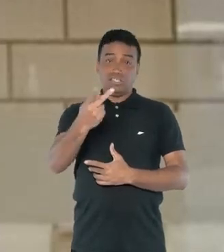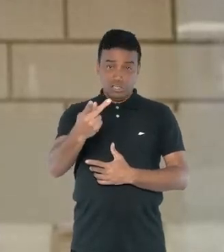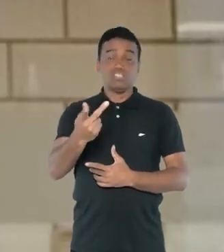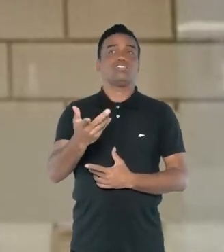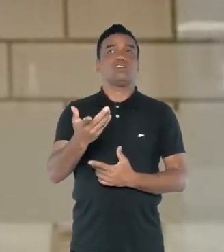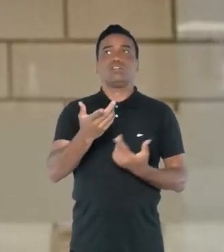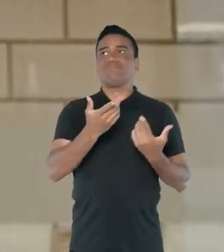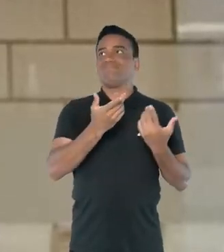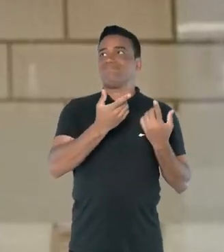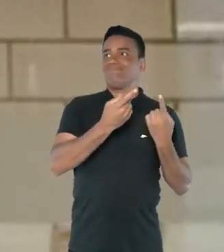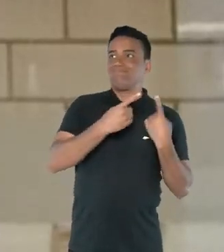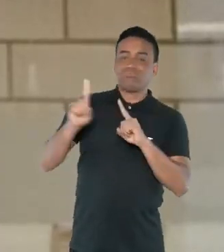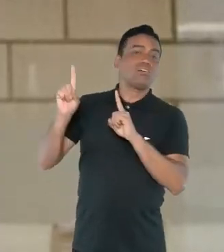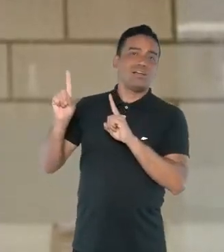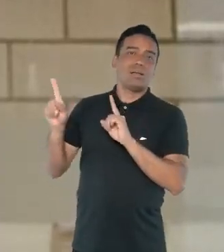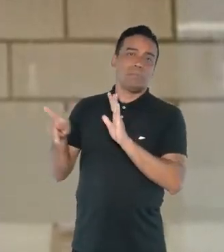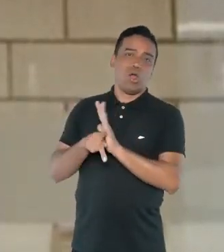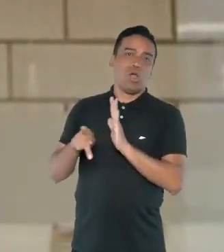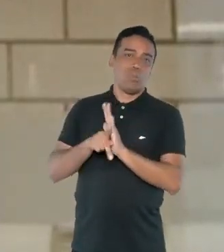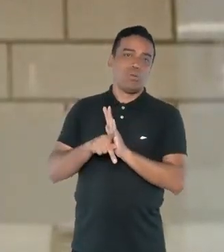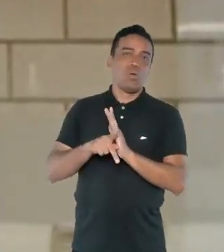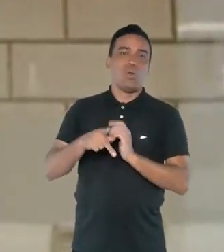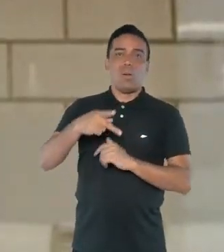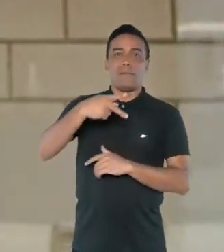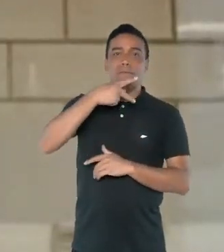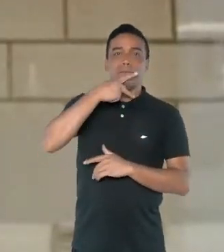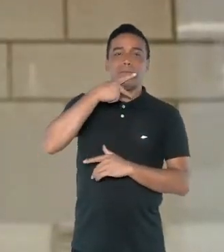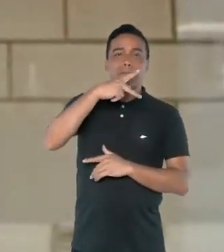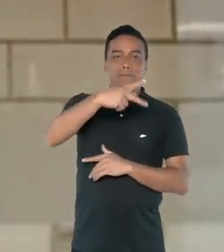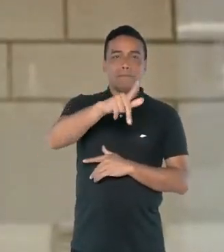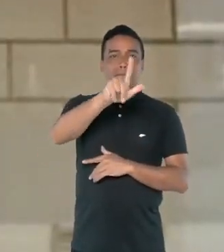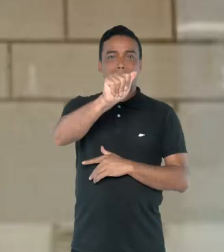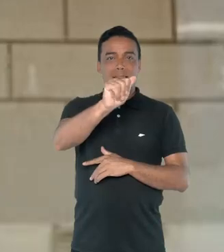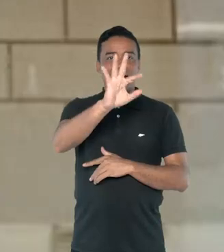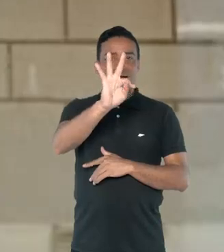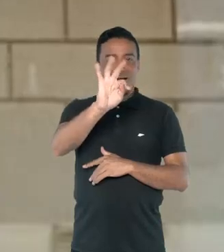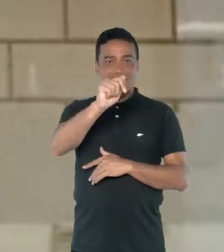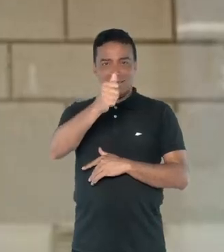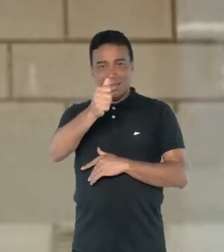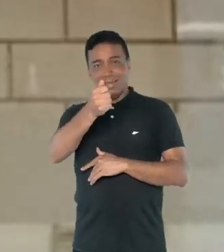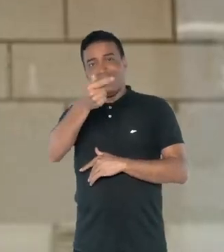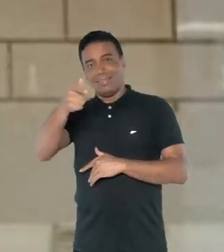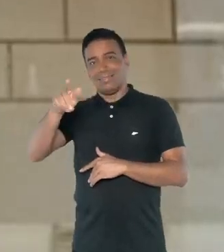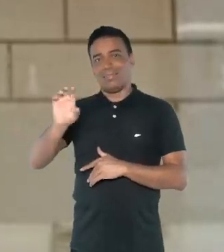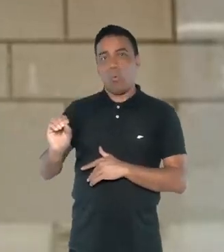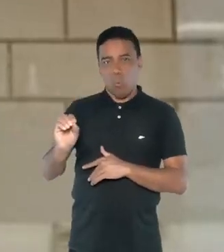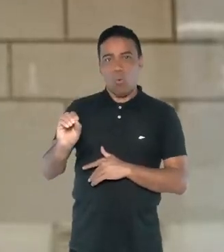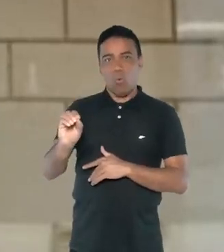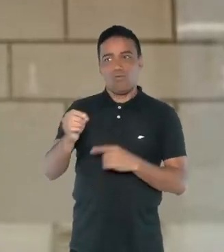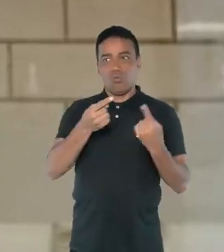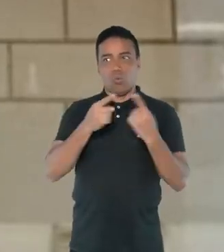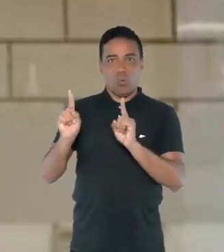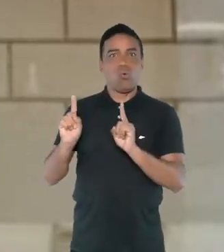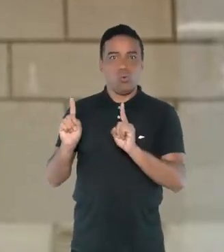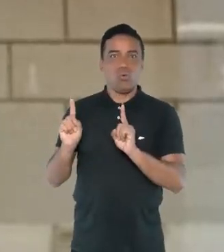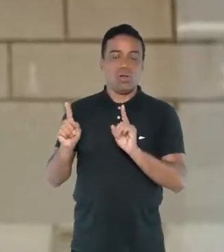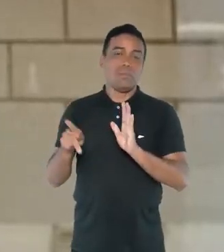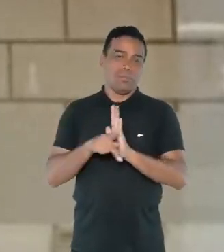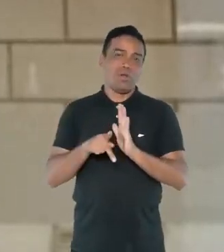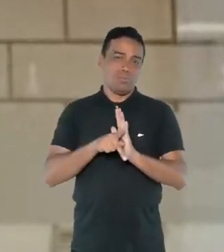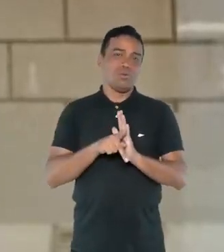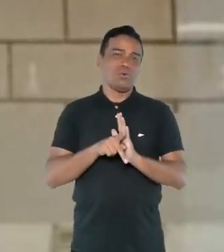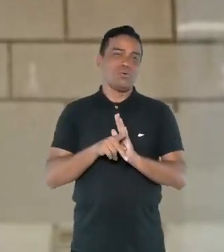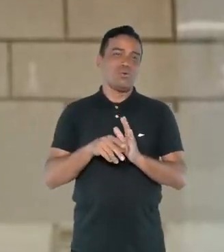lado platônico, né? Da filosofia do Platão, né? Por vias do